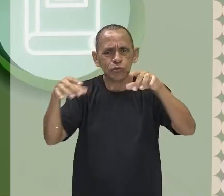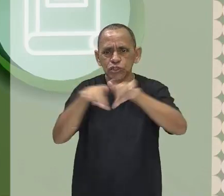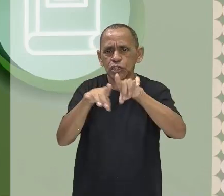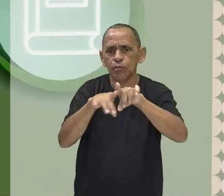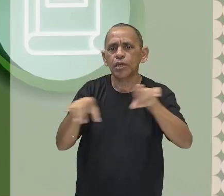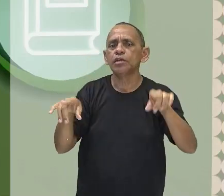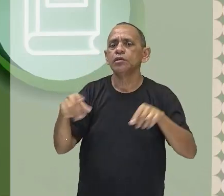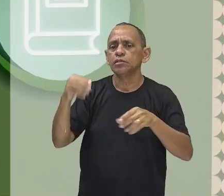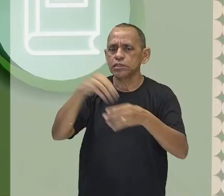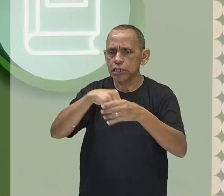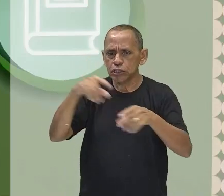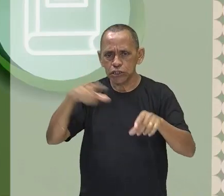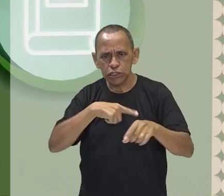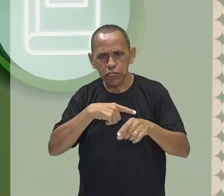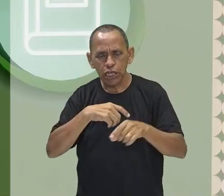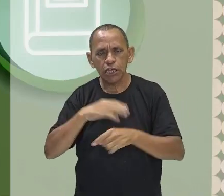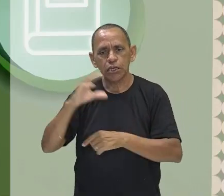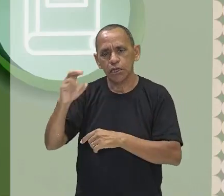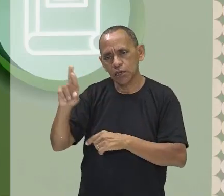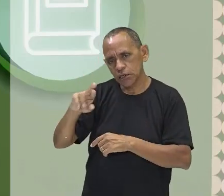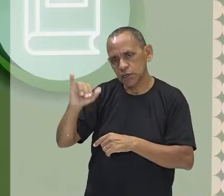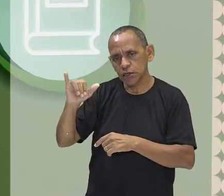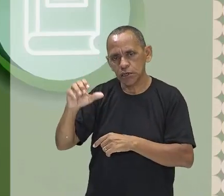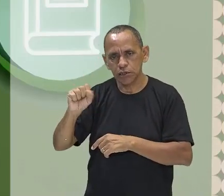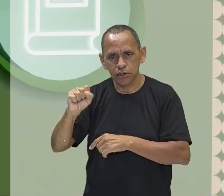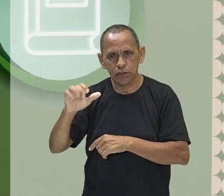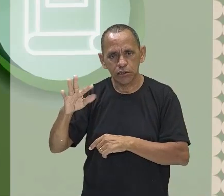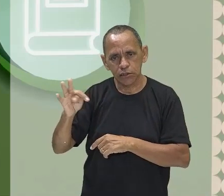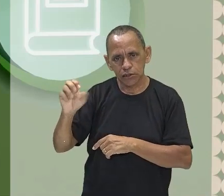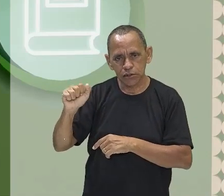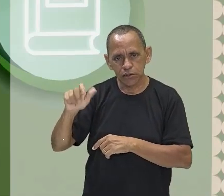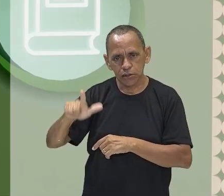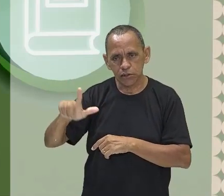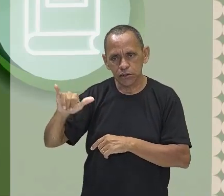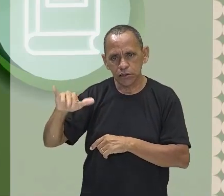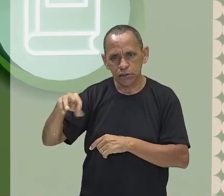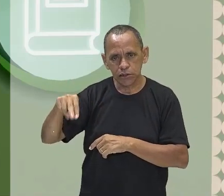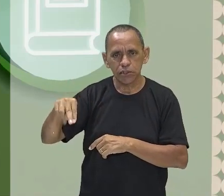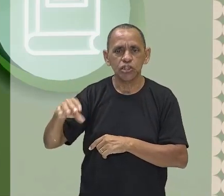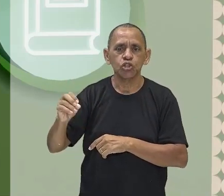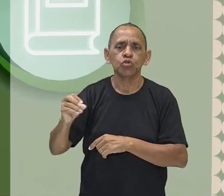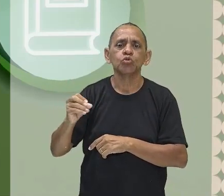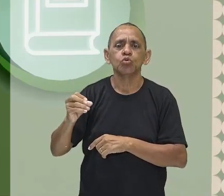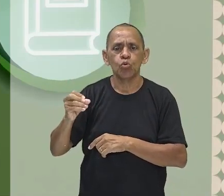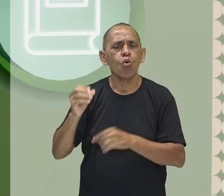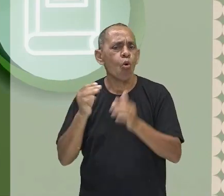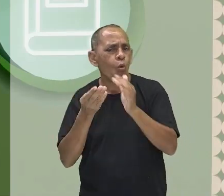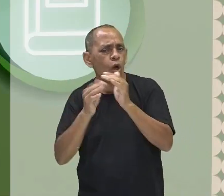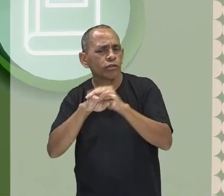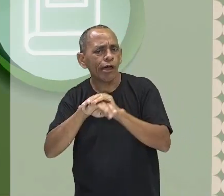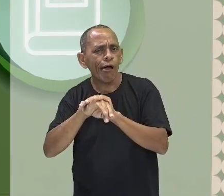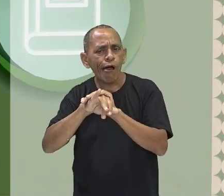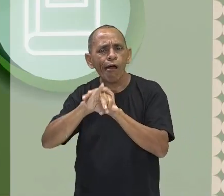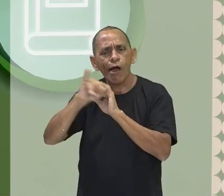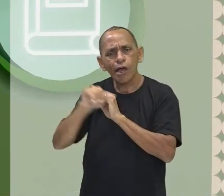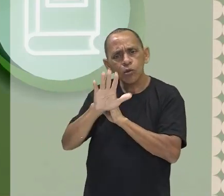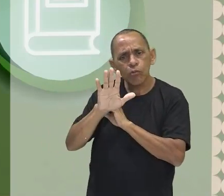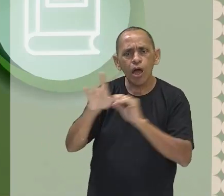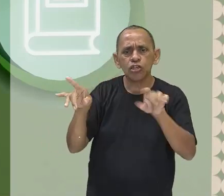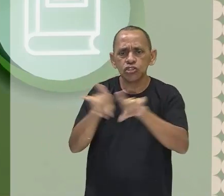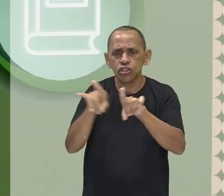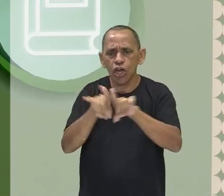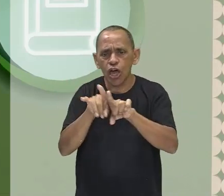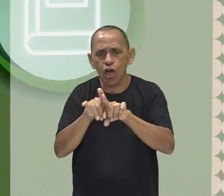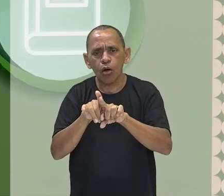É um disco transparente que tem como função a acomodação da imagem, tanto que pode ser alterada para o